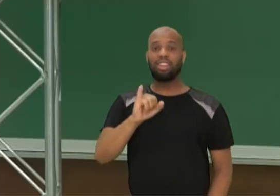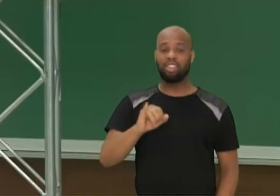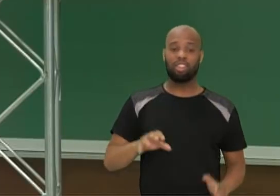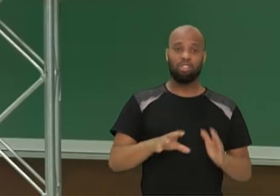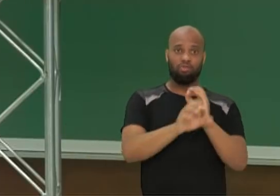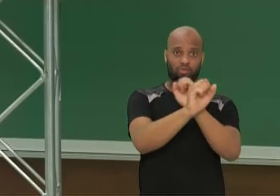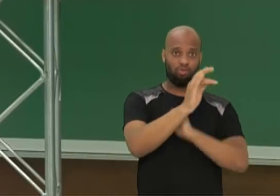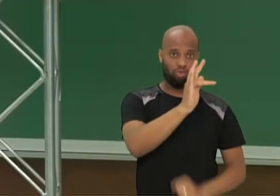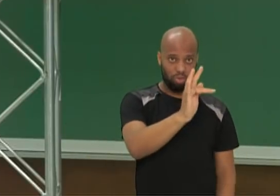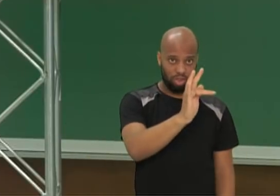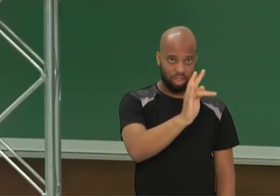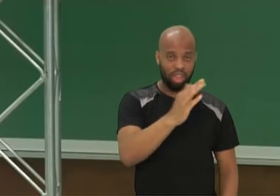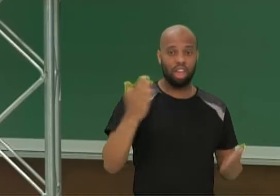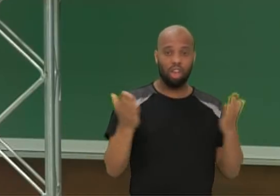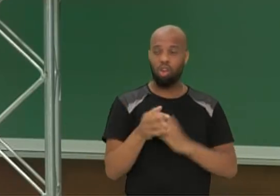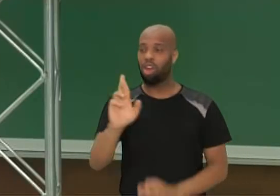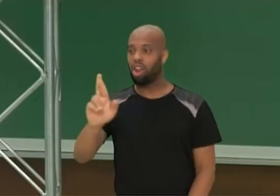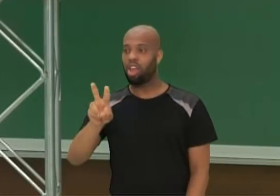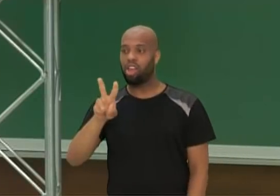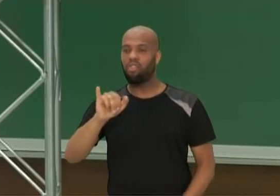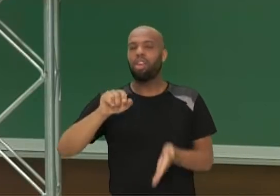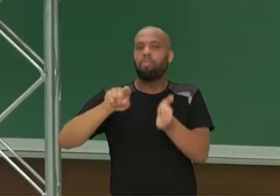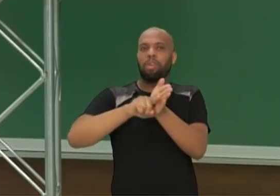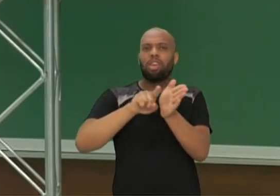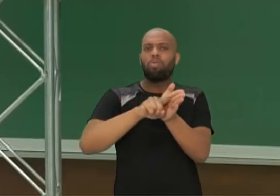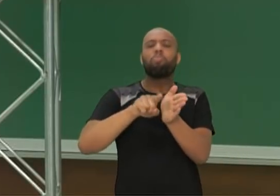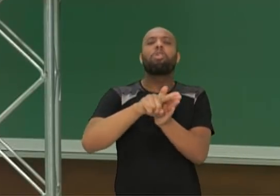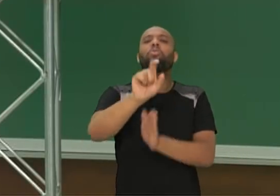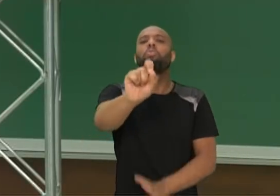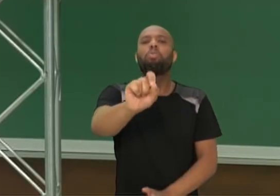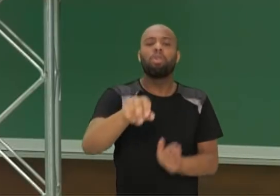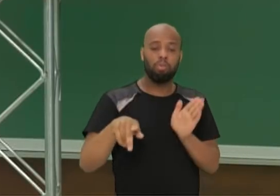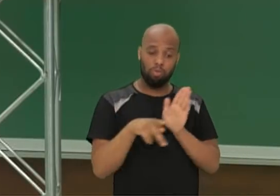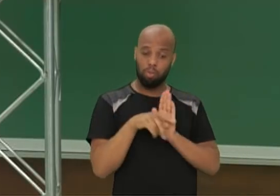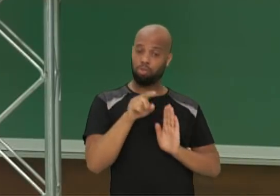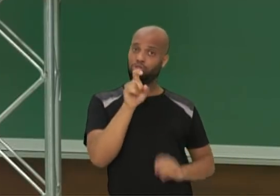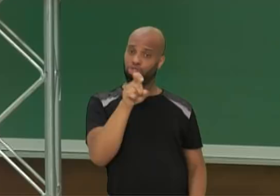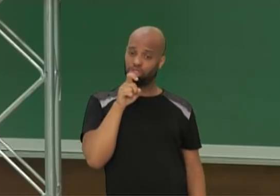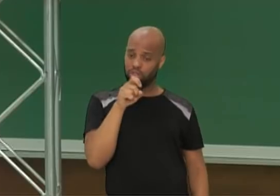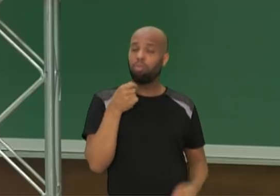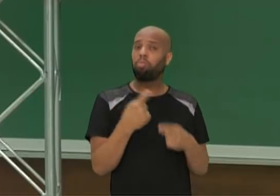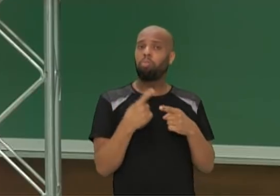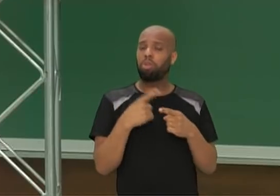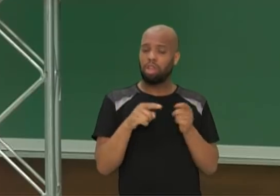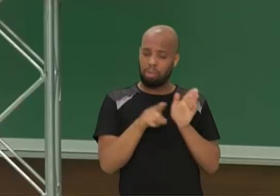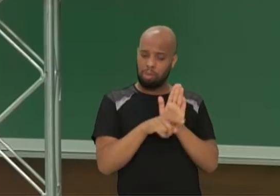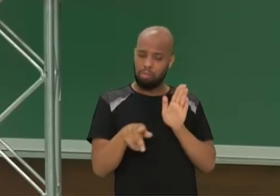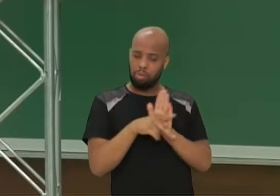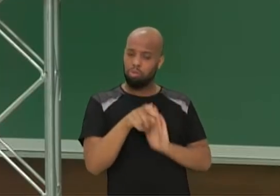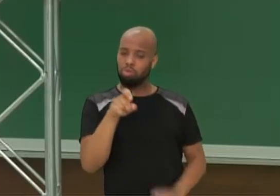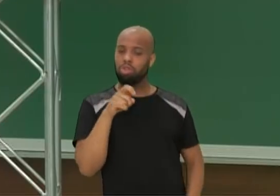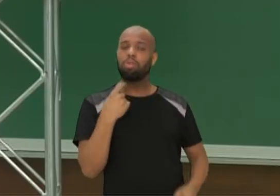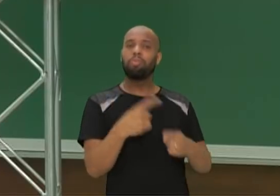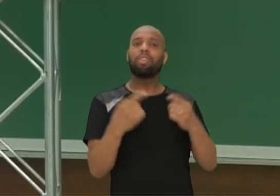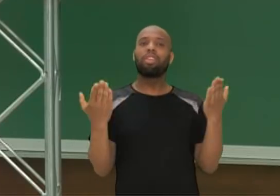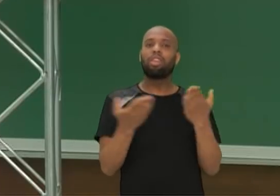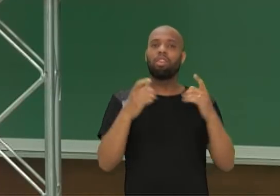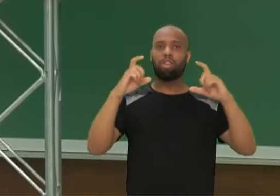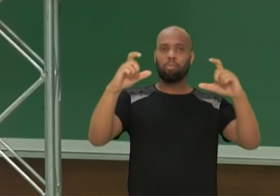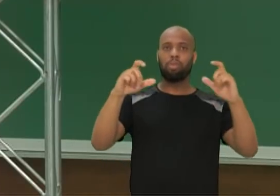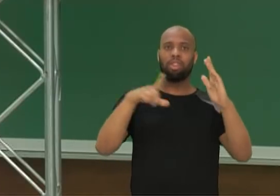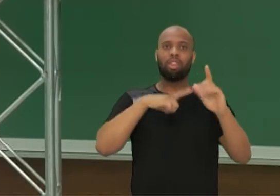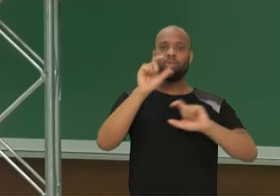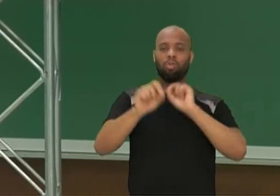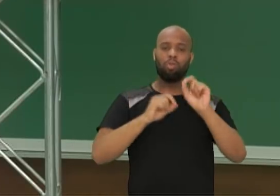reta diretriz eu vou subtrair. Subtrair o quê? Do x. Por que do x? Porque nós estamos trabalhando com uma equação que